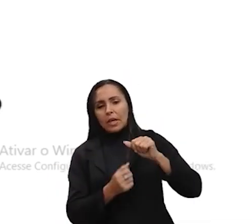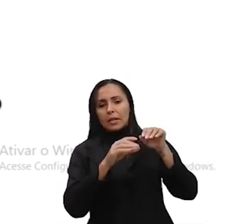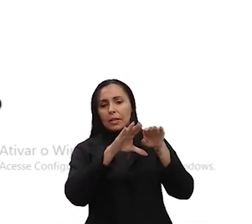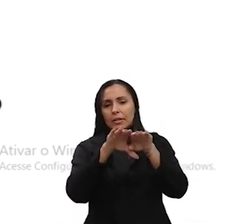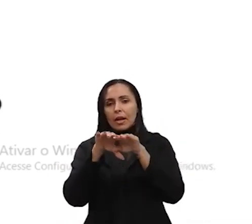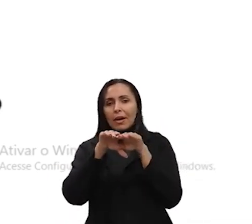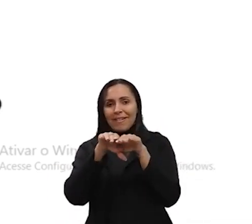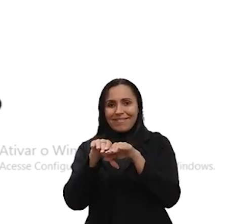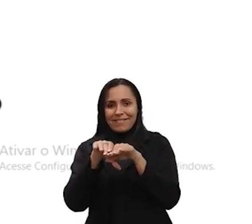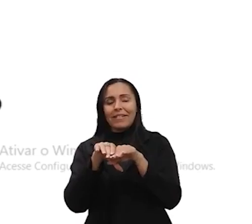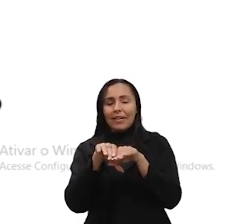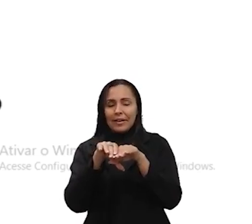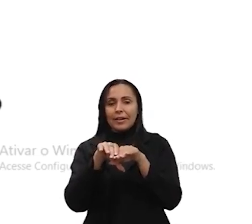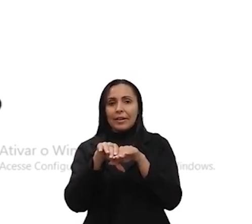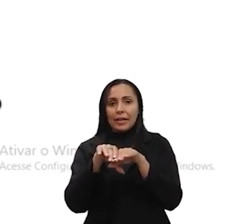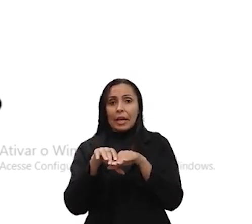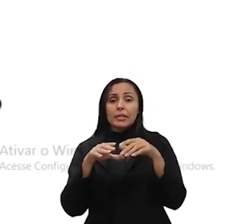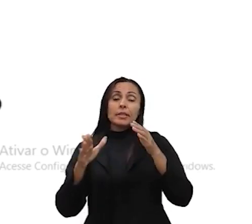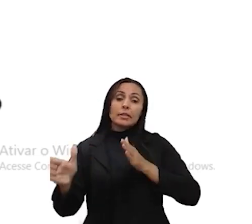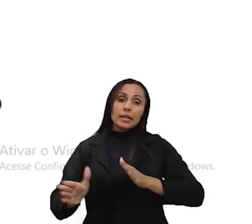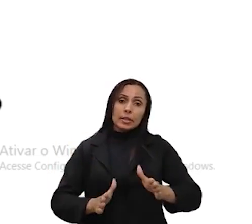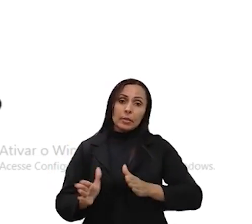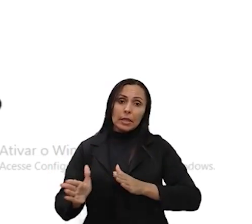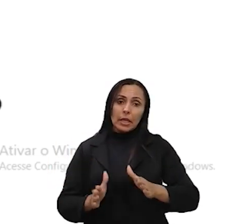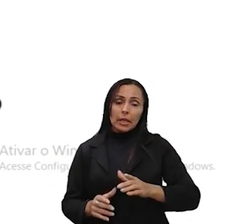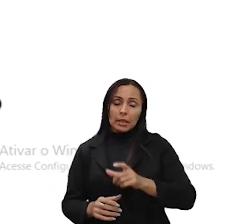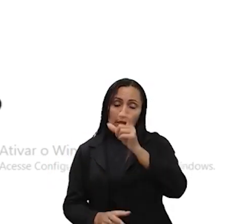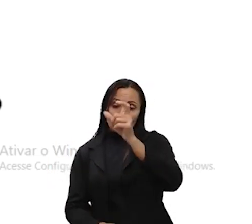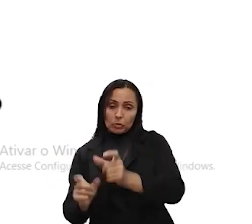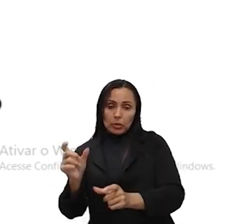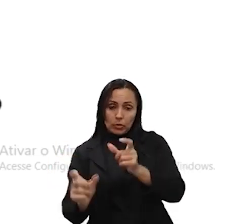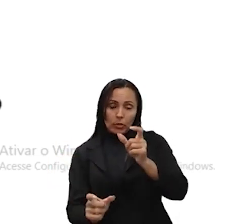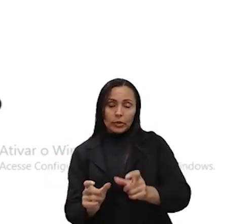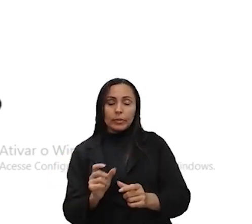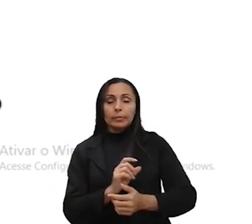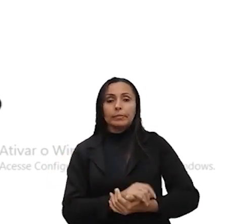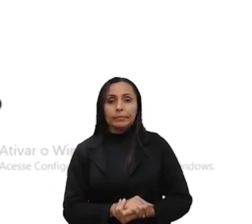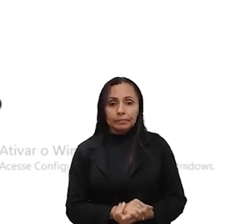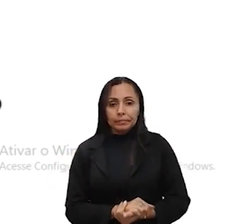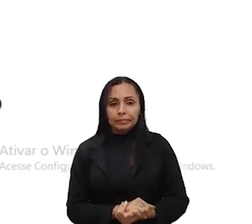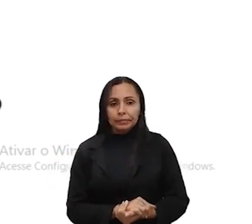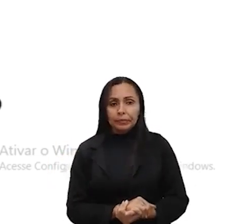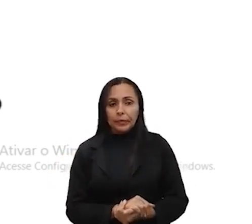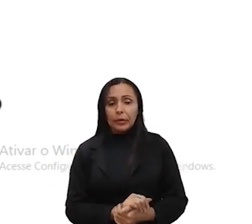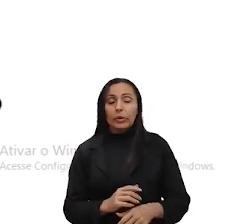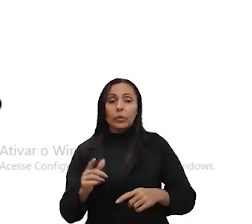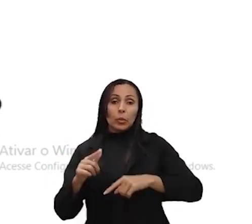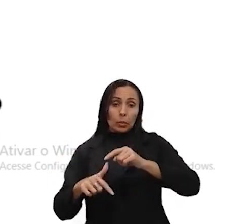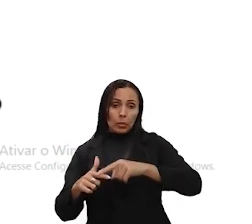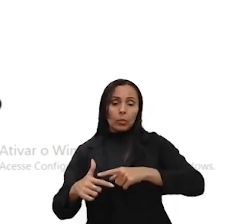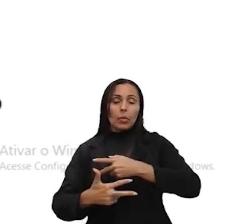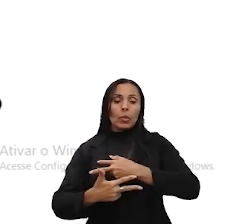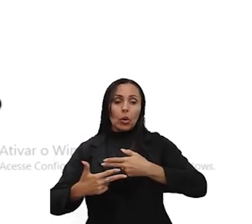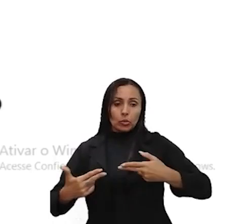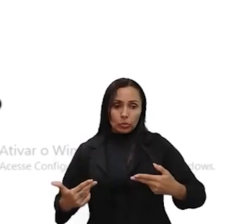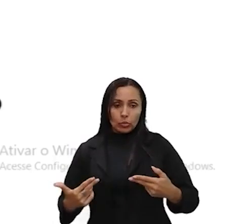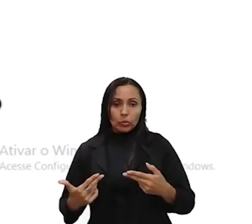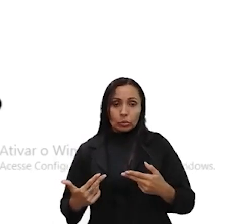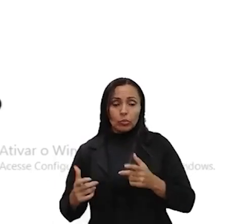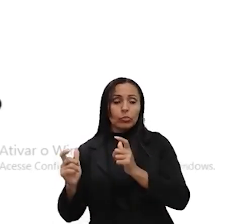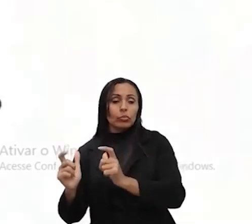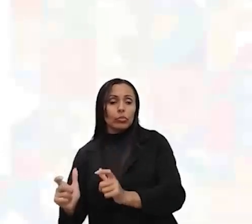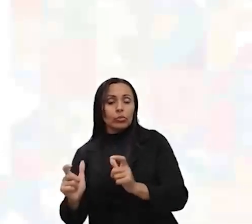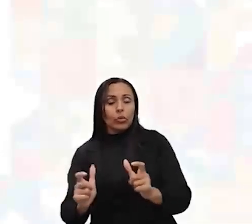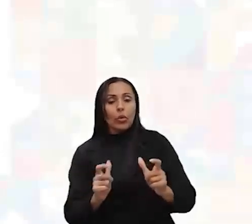questão de acessibilidade para as pessoas, tornando os produtos, os